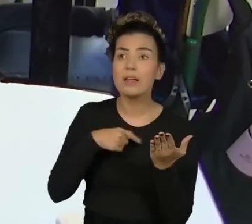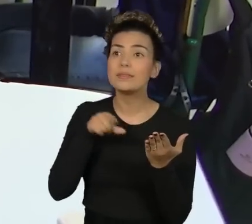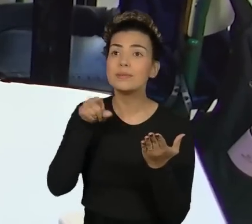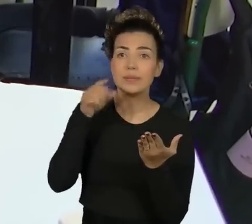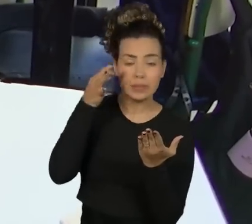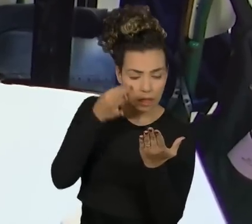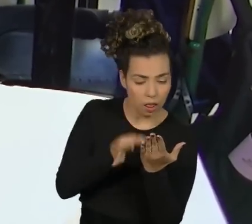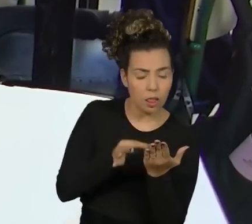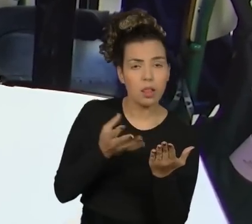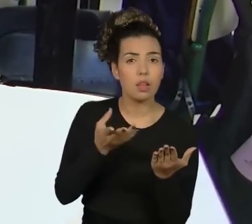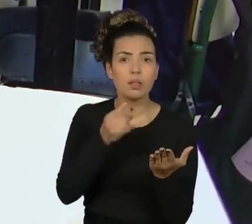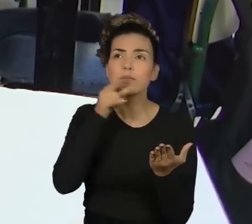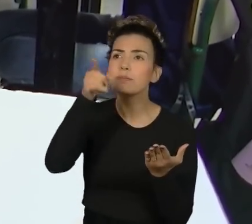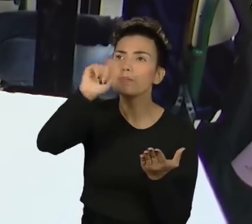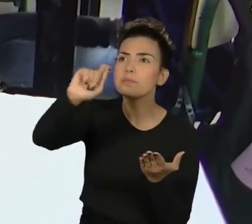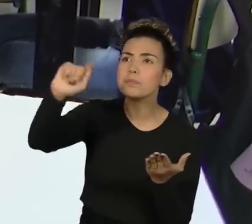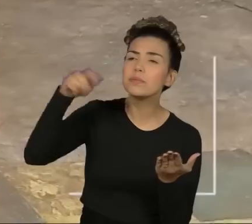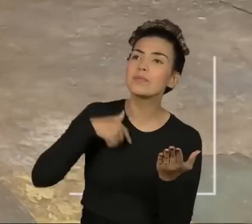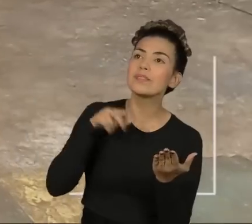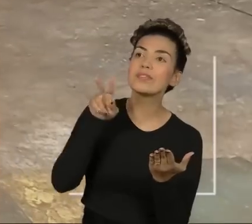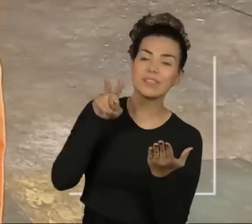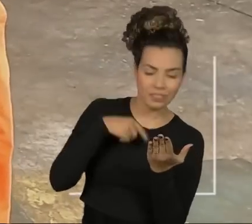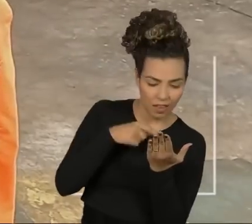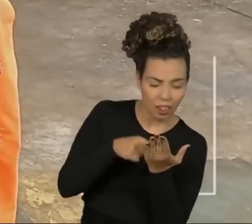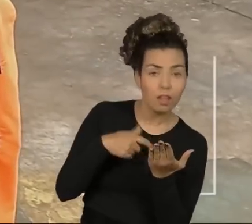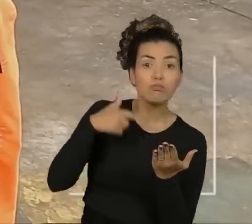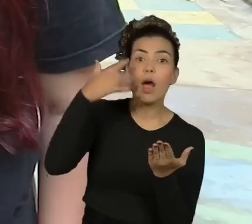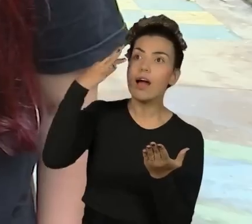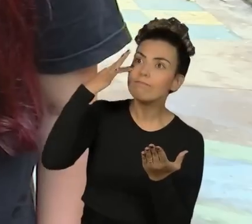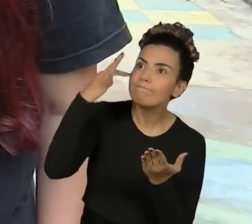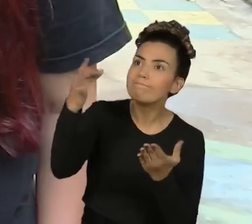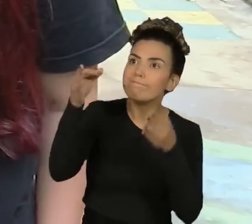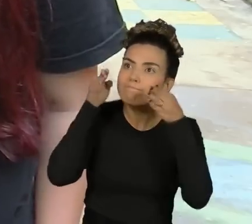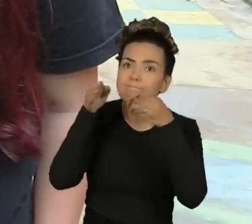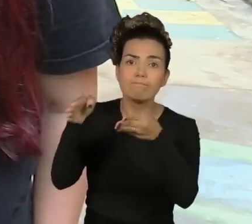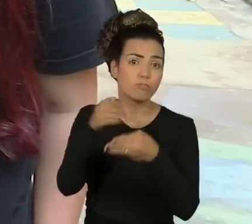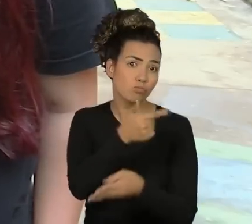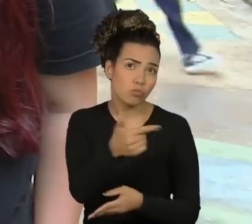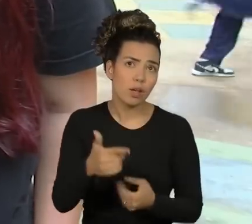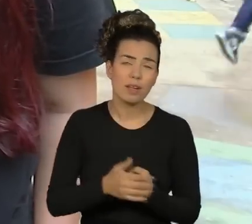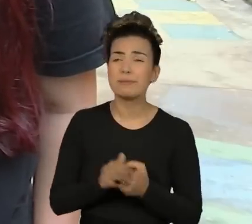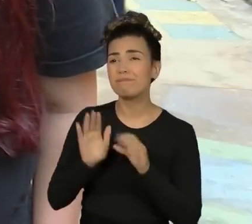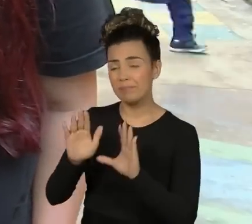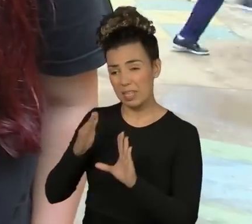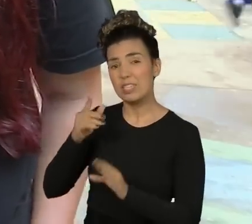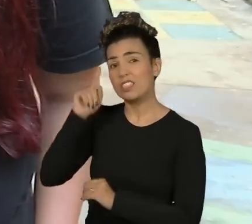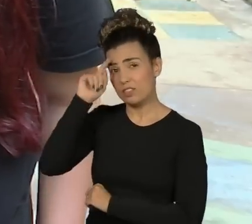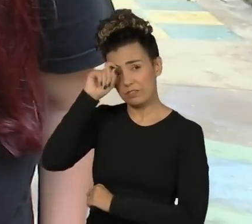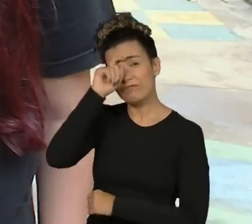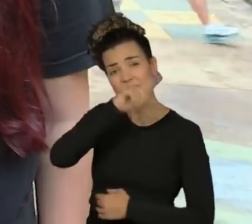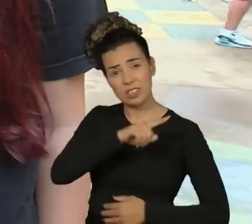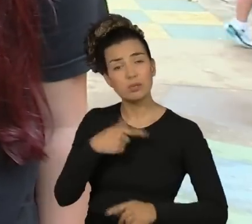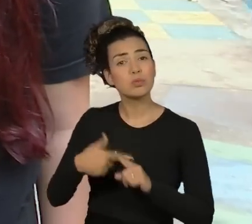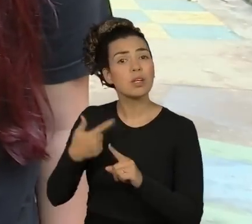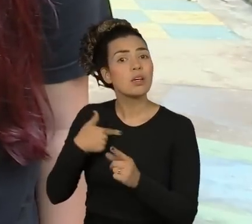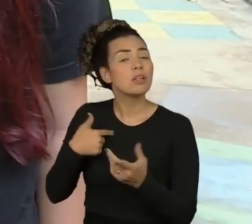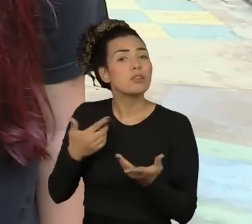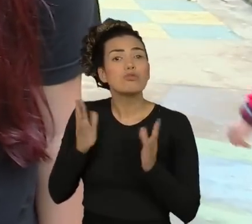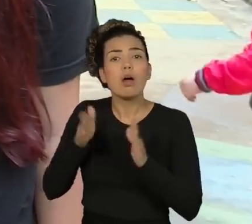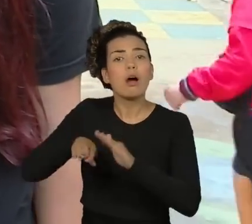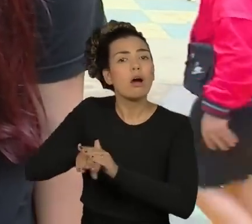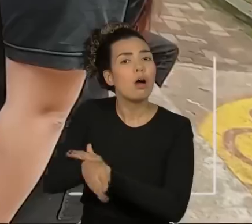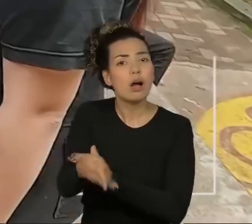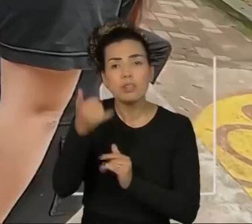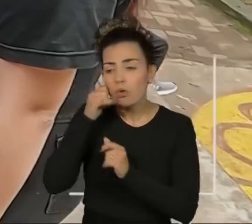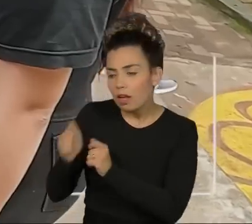alguma lição, o aluno não está prestando atenção no que está sendo dito. Assim, eu acho muito difícil, porque eu tenho uma dependência emocional muito grande em